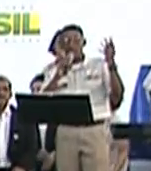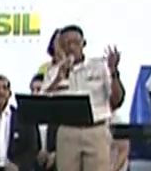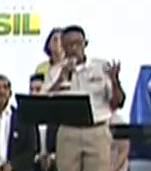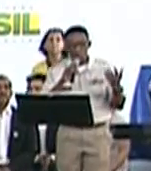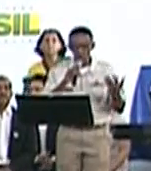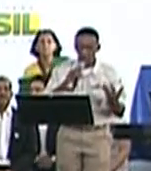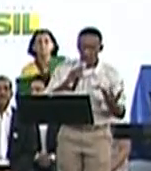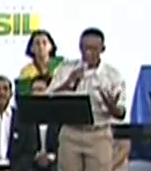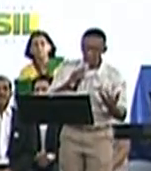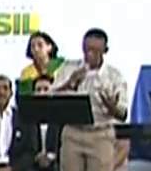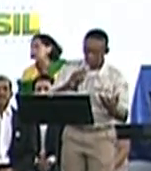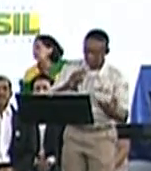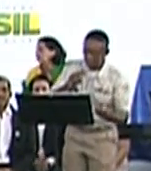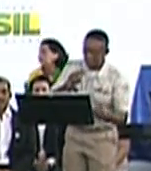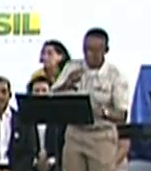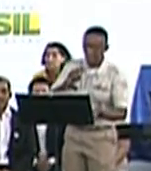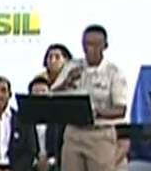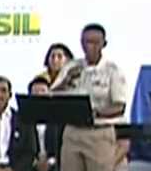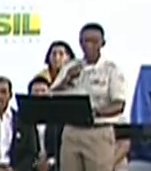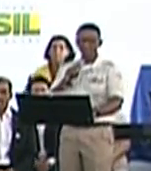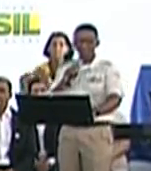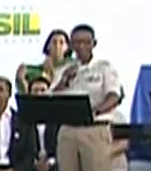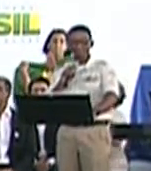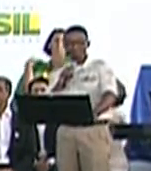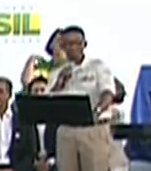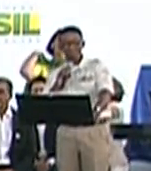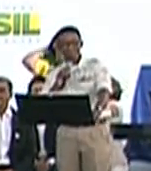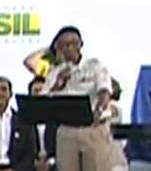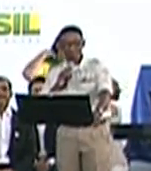lutar quando é fácil ceder,